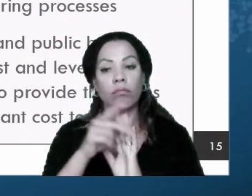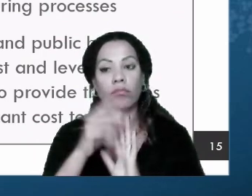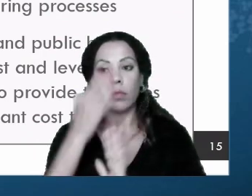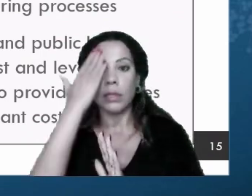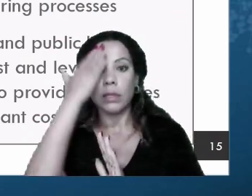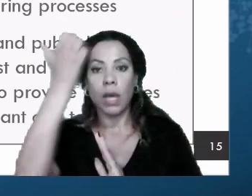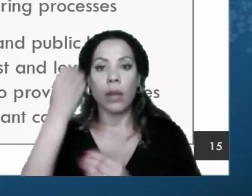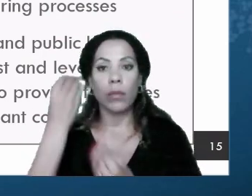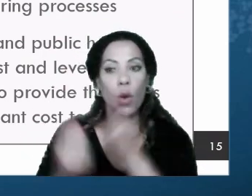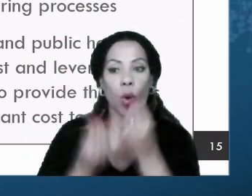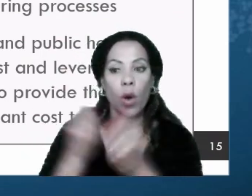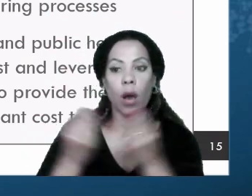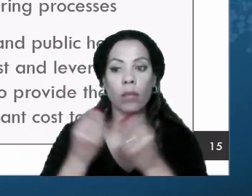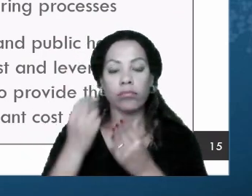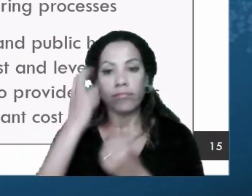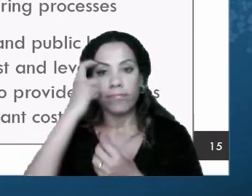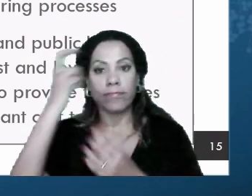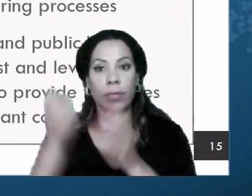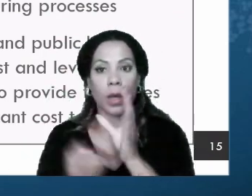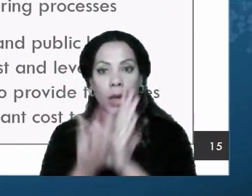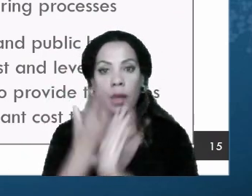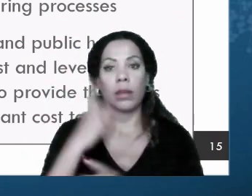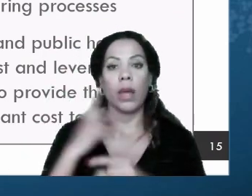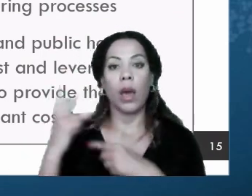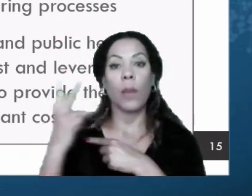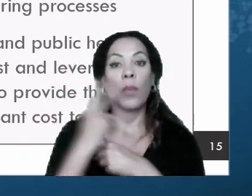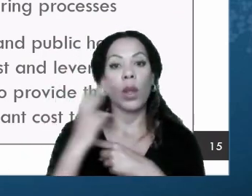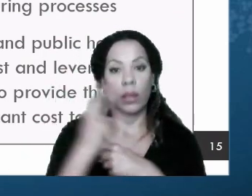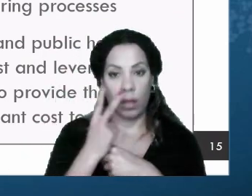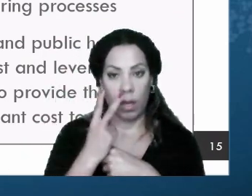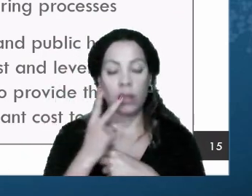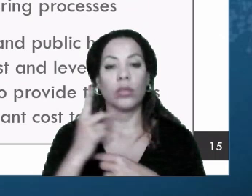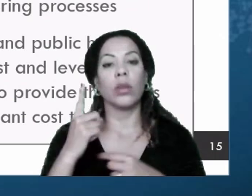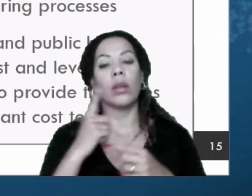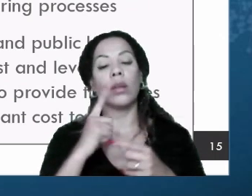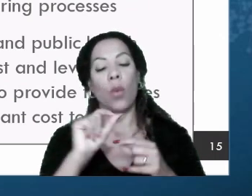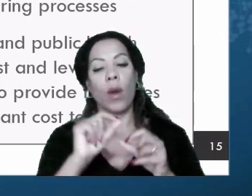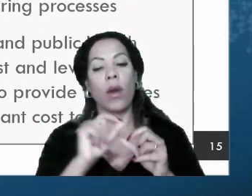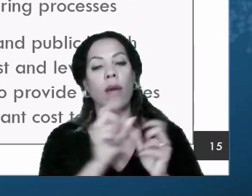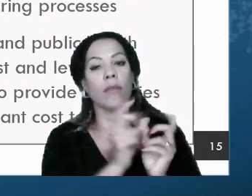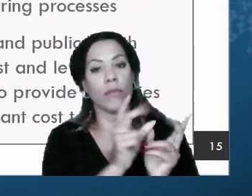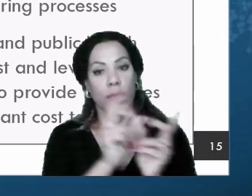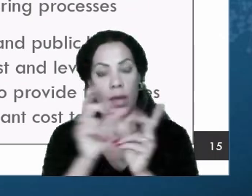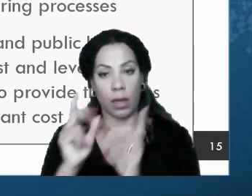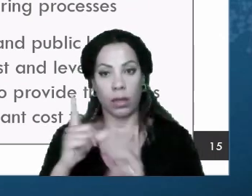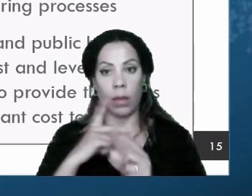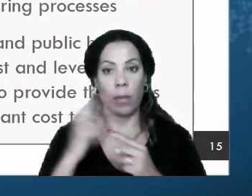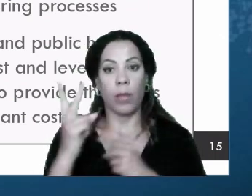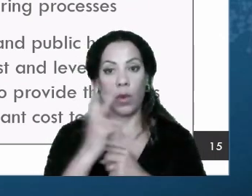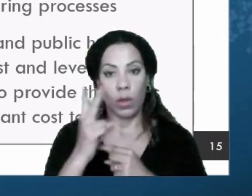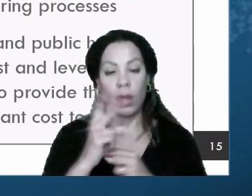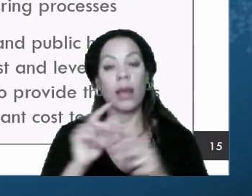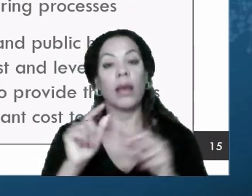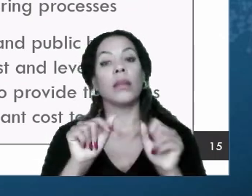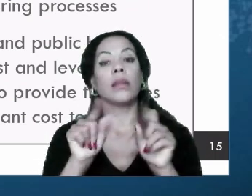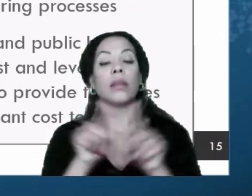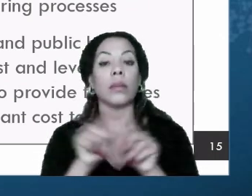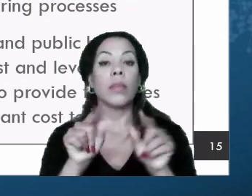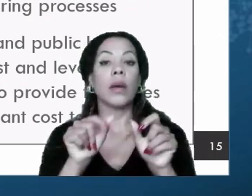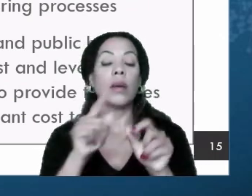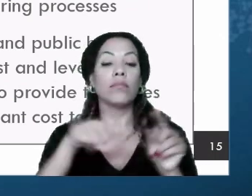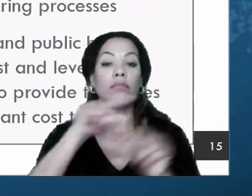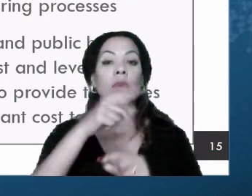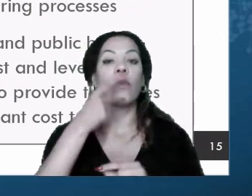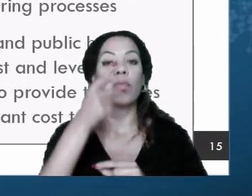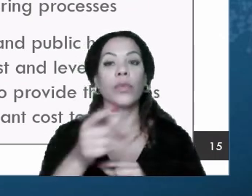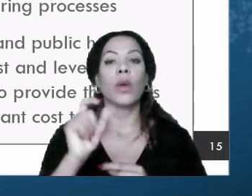protege o segmento de mercado, a fatia de mercado, e eles falam do